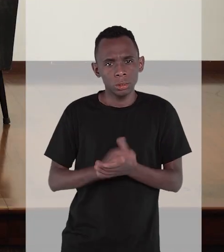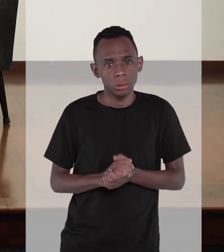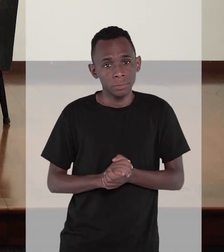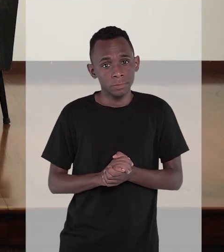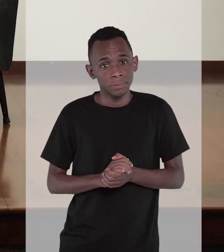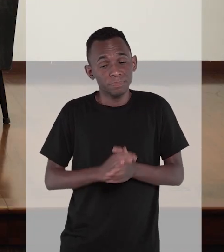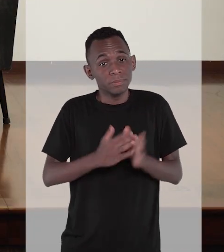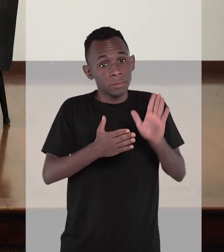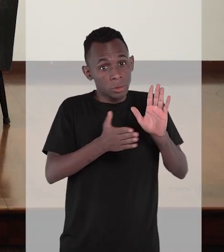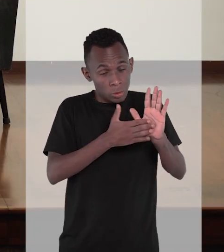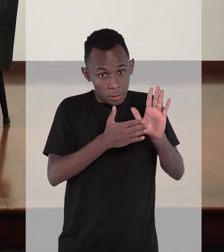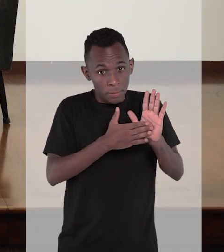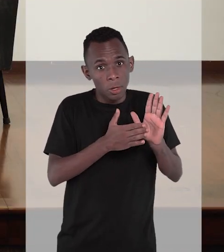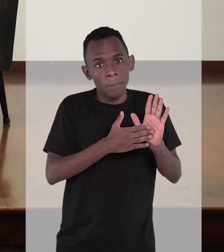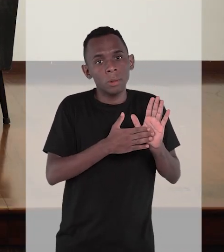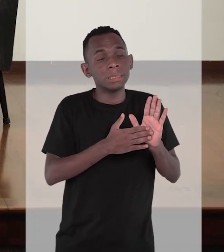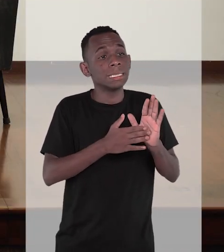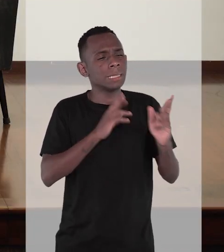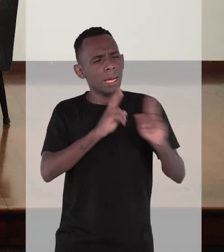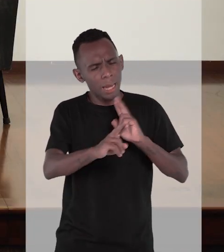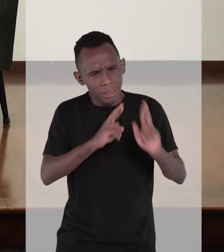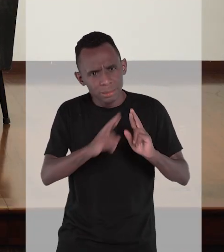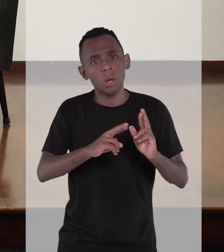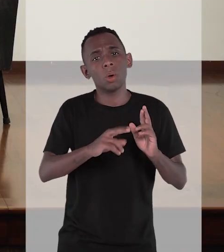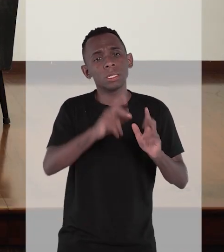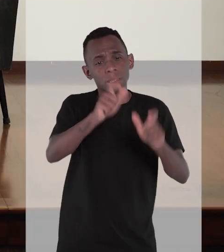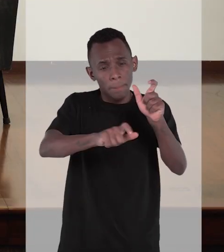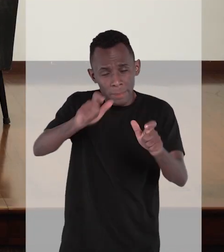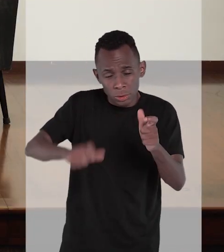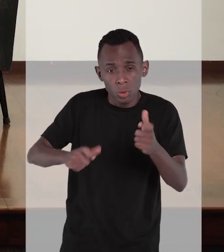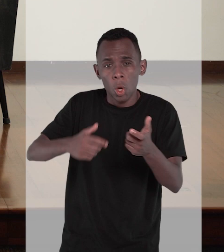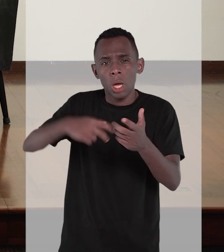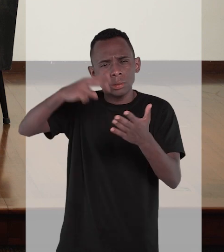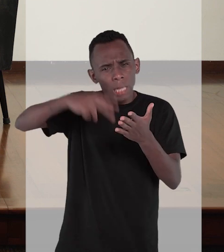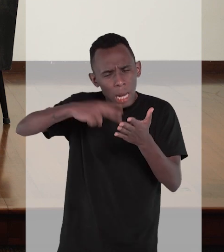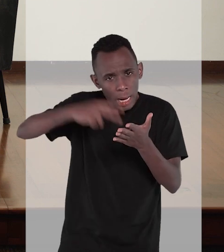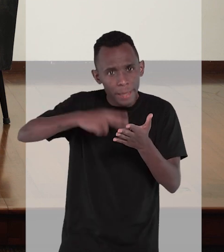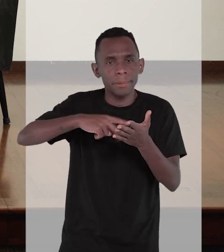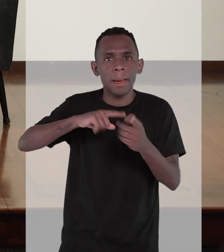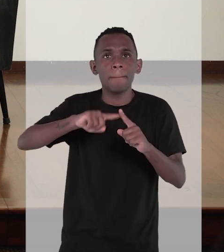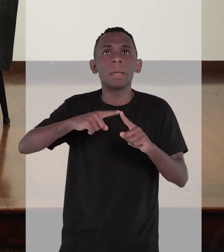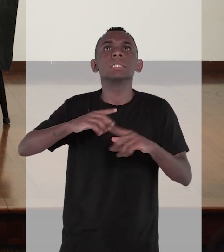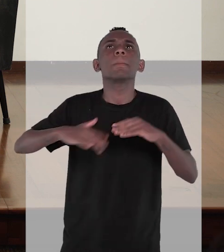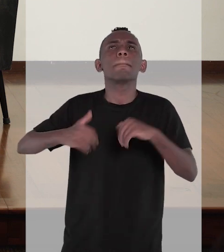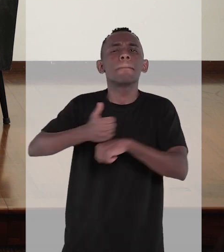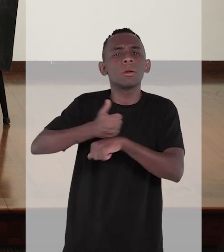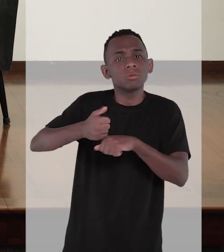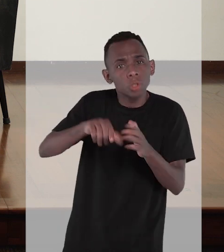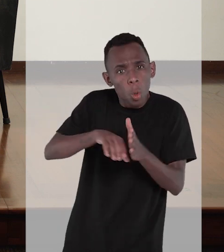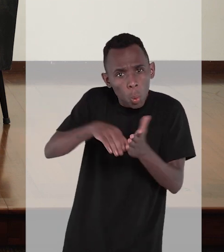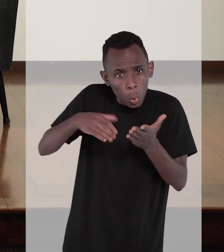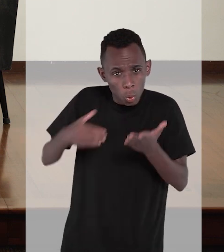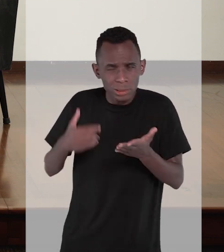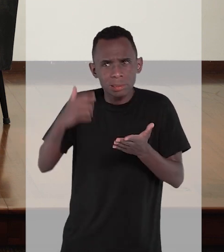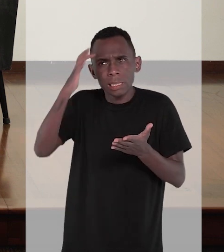sua proposta, que a relação com o leitor ela varia muito, né? Quando você é cronista, você